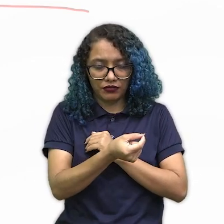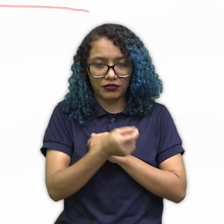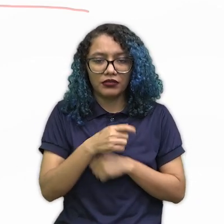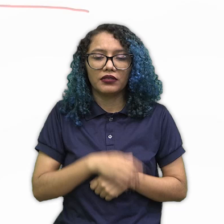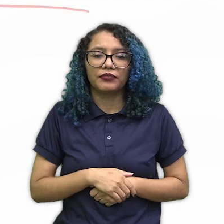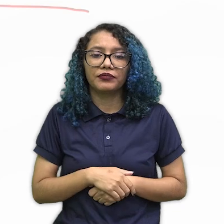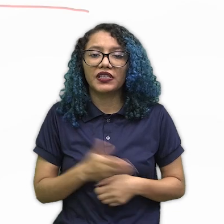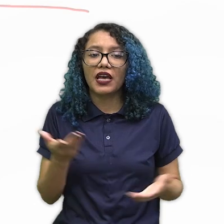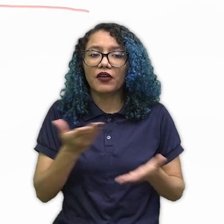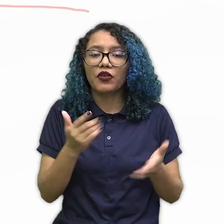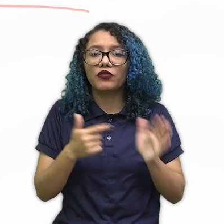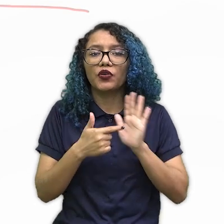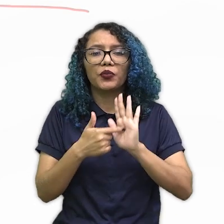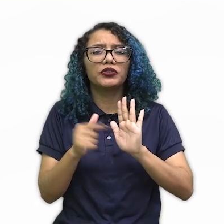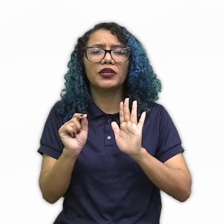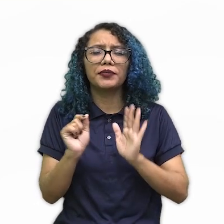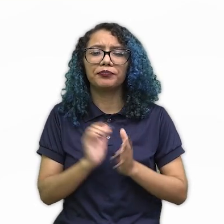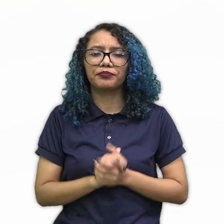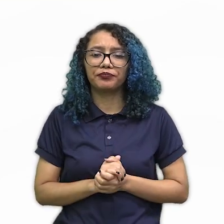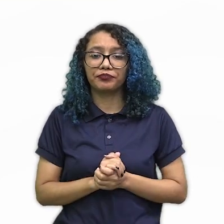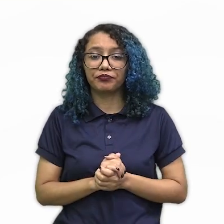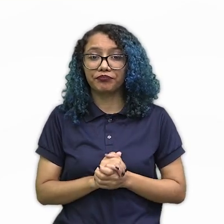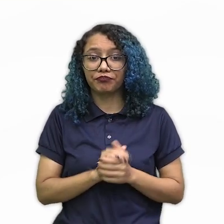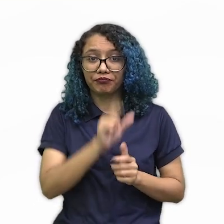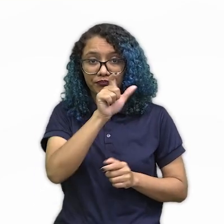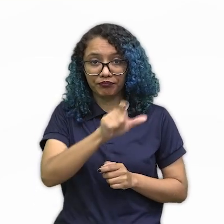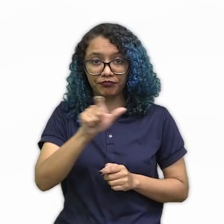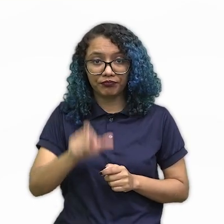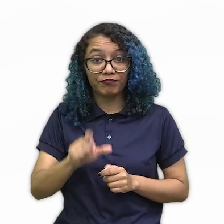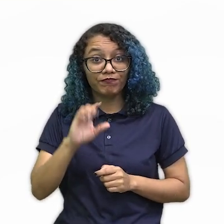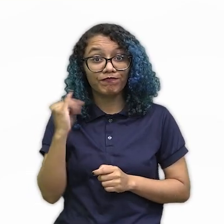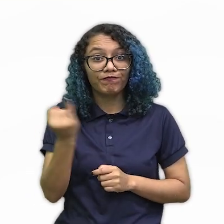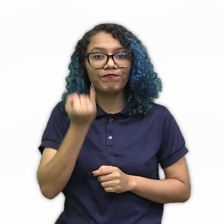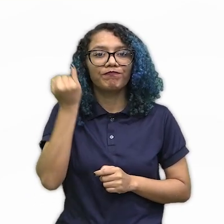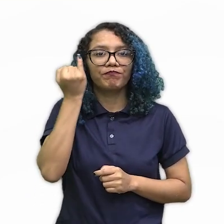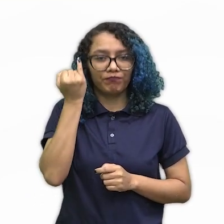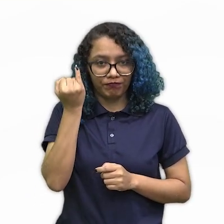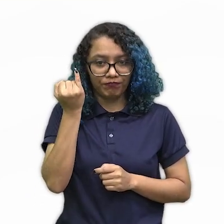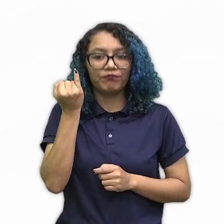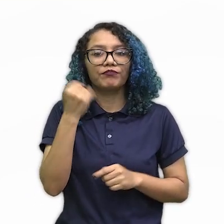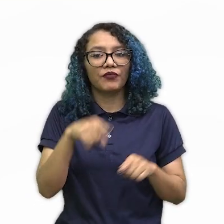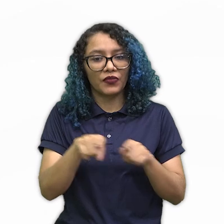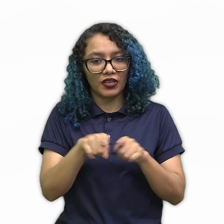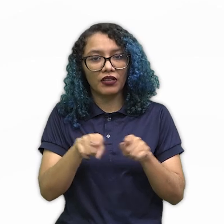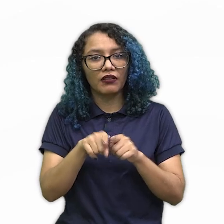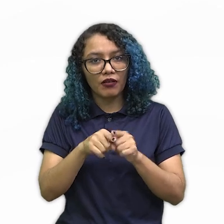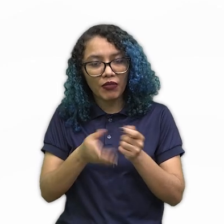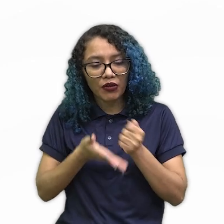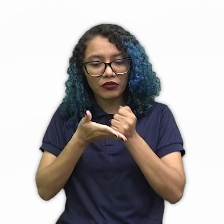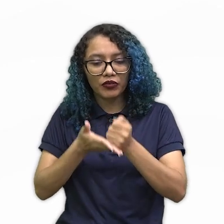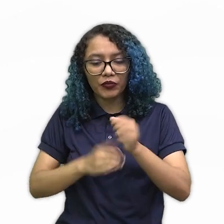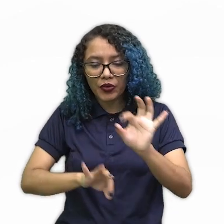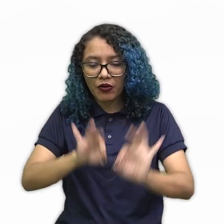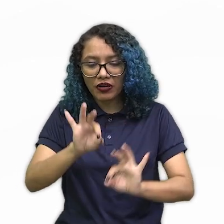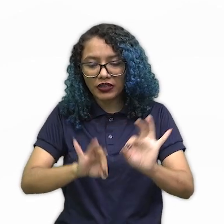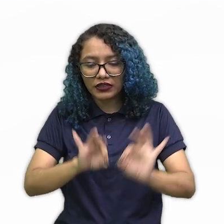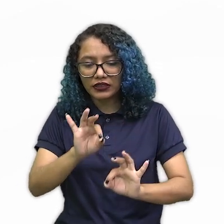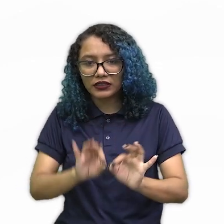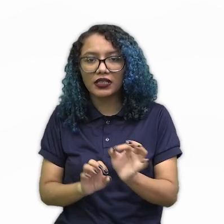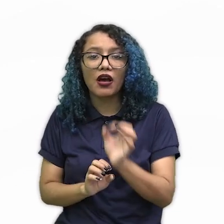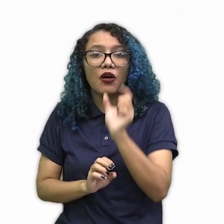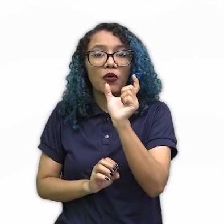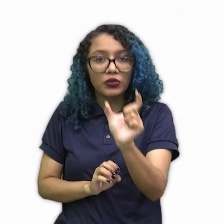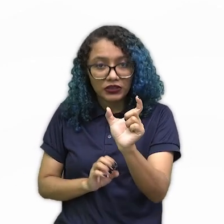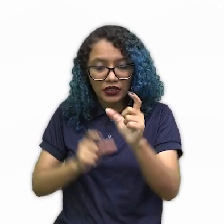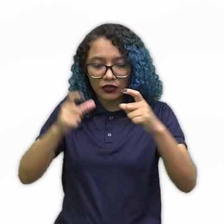de apresentar para vocês dois teóricos importantes aqui que contribuíram para a sistematização do conceito de